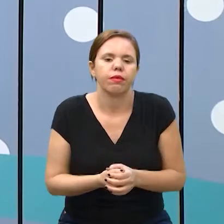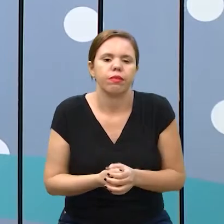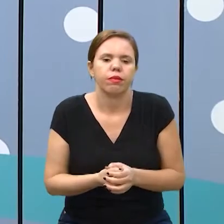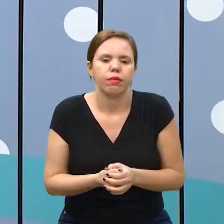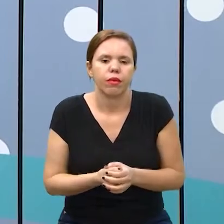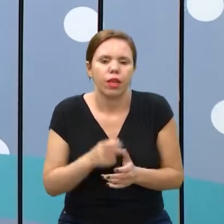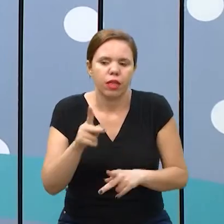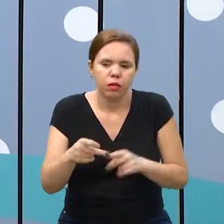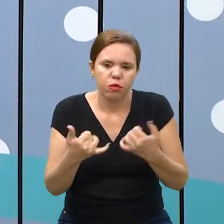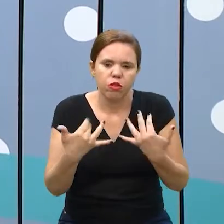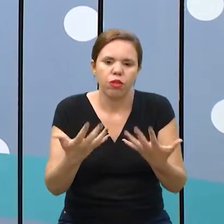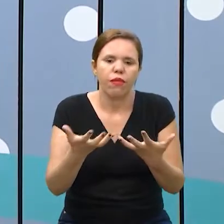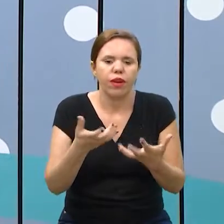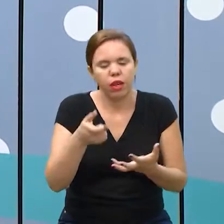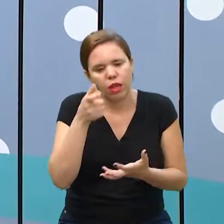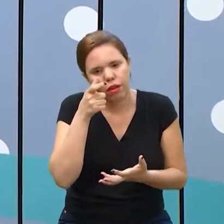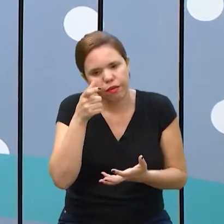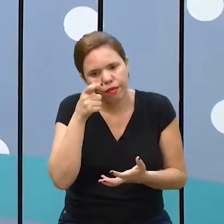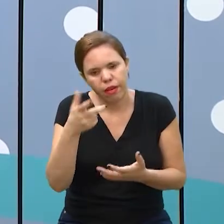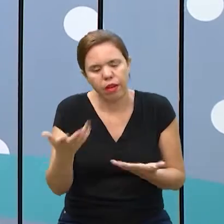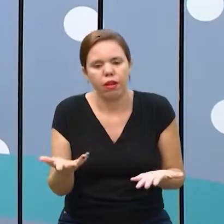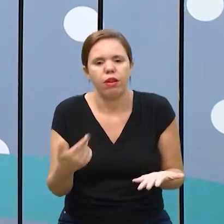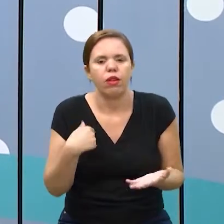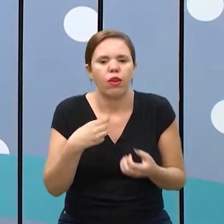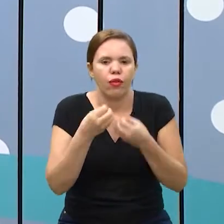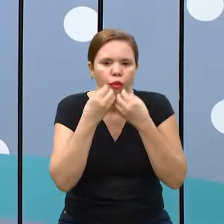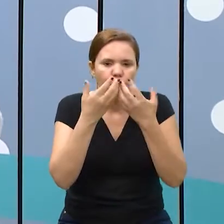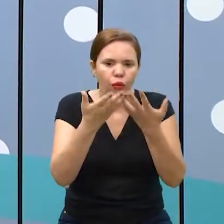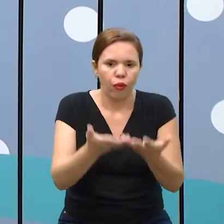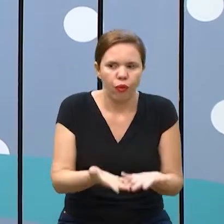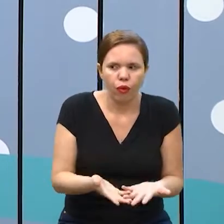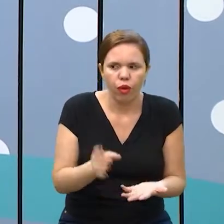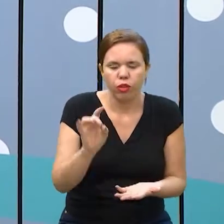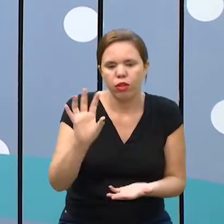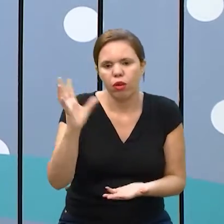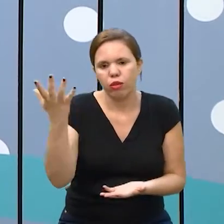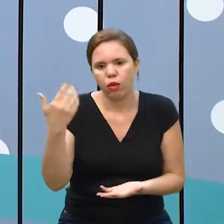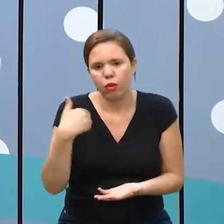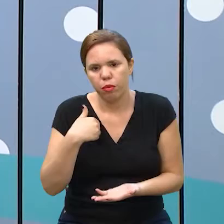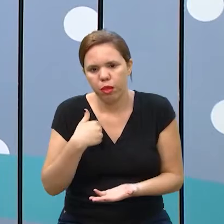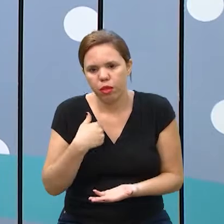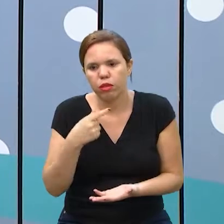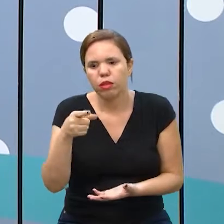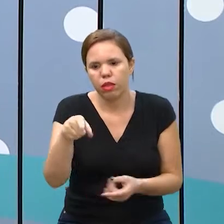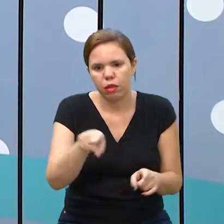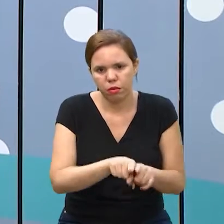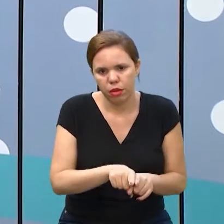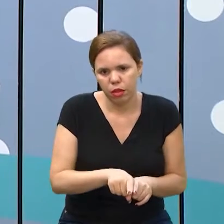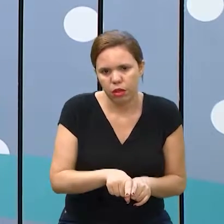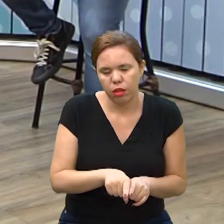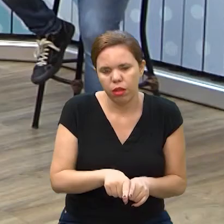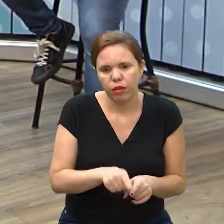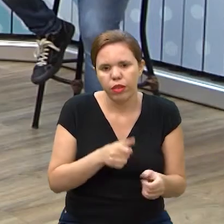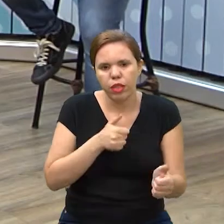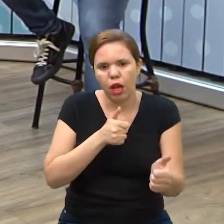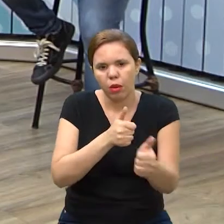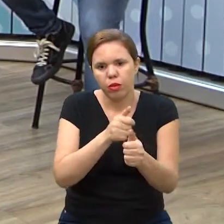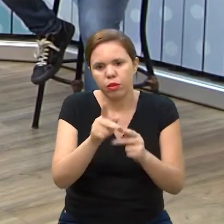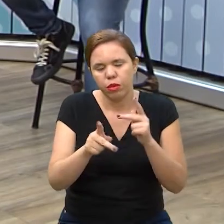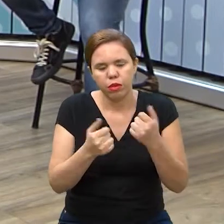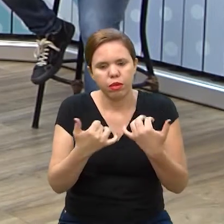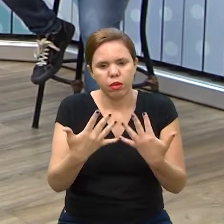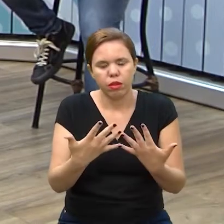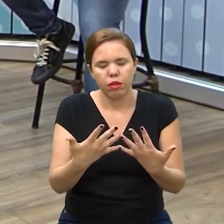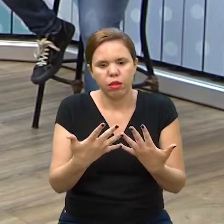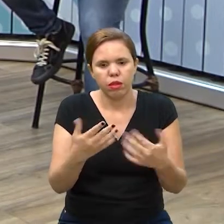atrativo, que vai seduzir, né, o meu público, que eu vou falar, nossa, isso aconteceu comigo, acontece com você também? Você